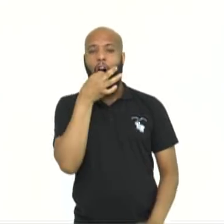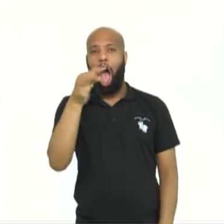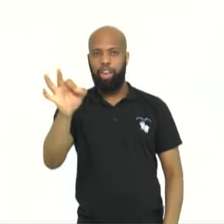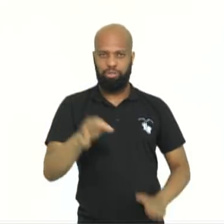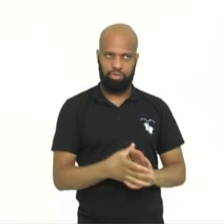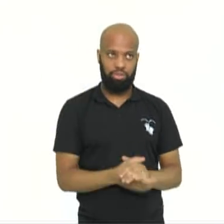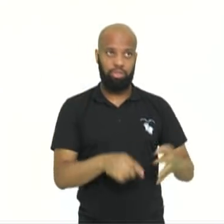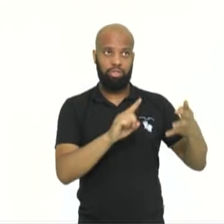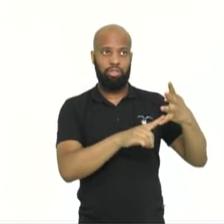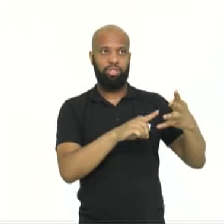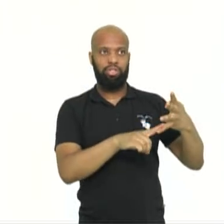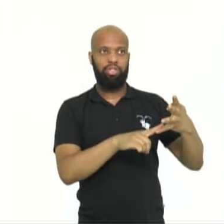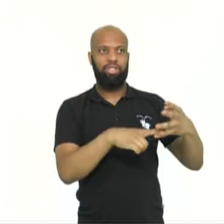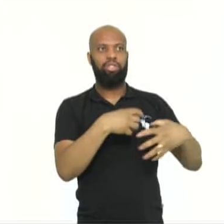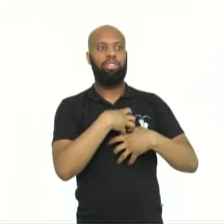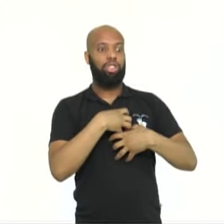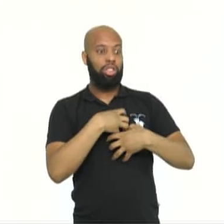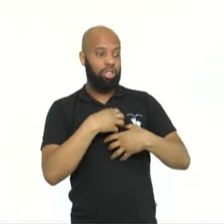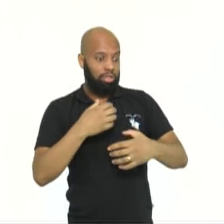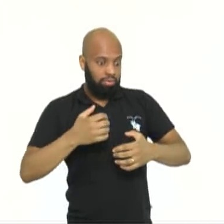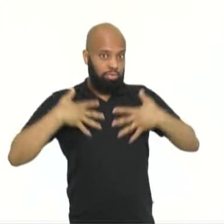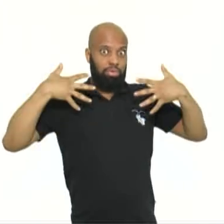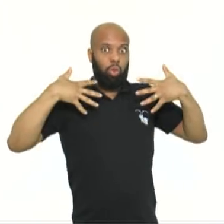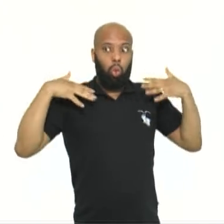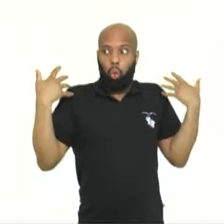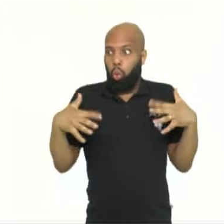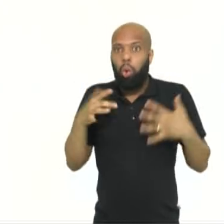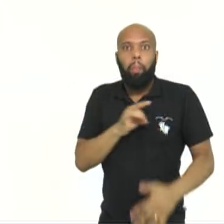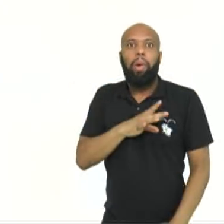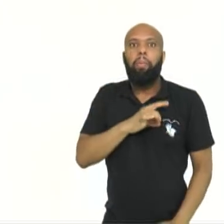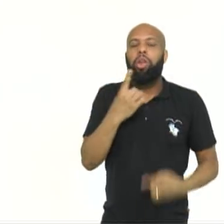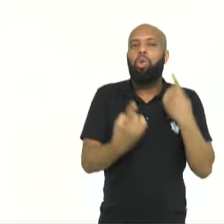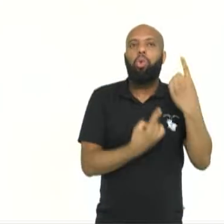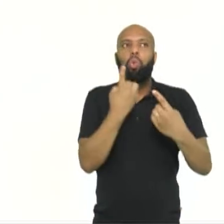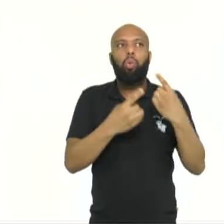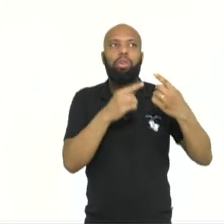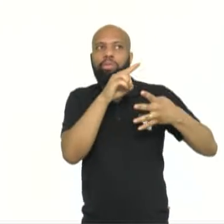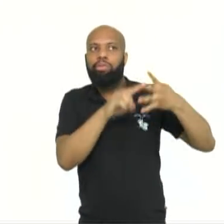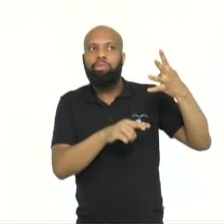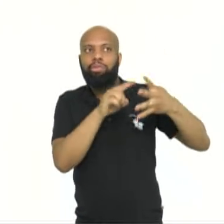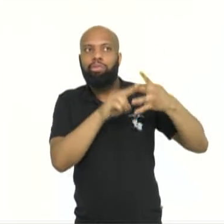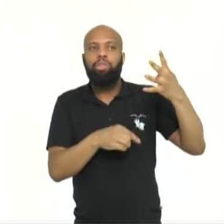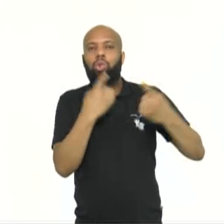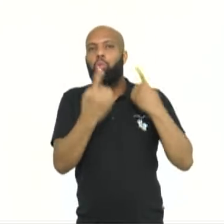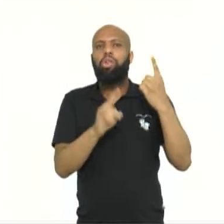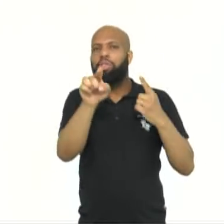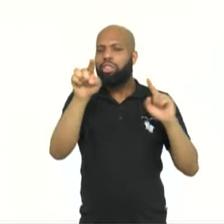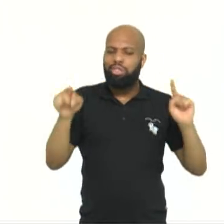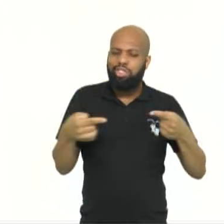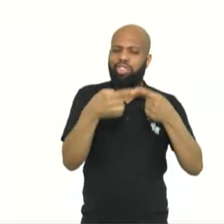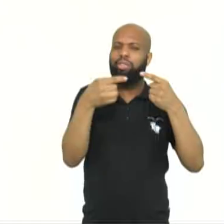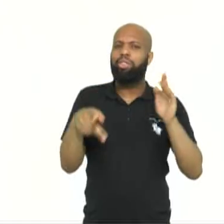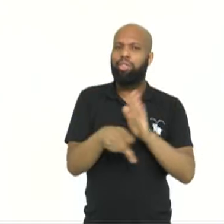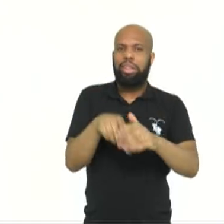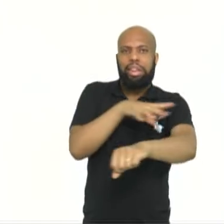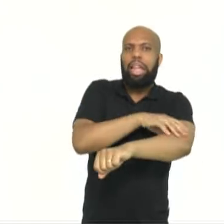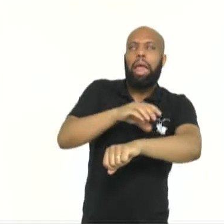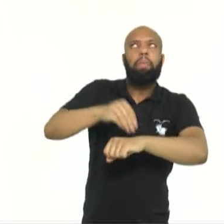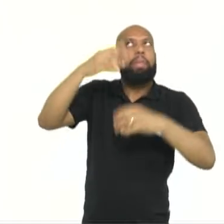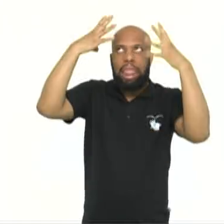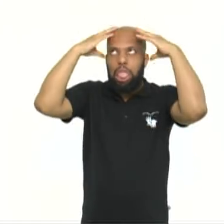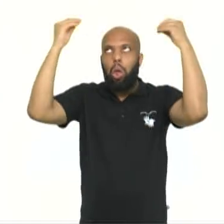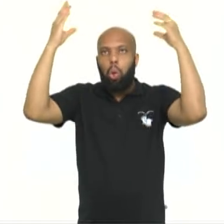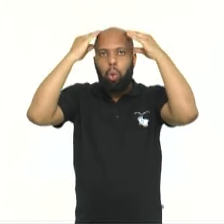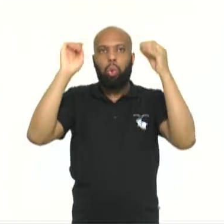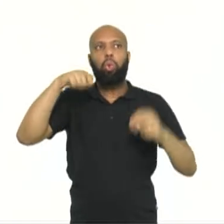ainda a letra D, ela foi apavorante e assustadora. E aí? Qual dessas alternativas é a correta